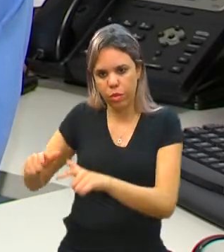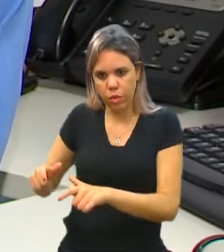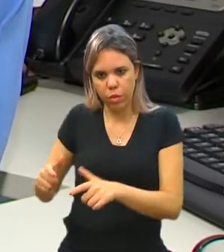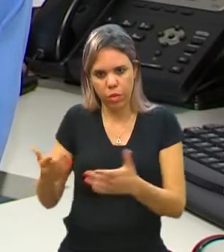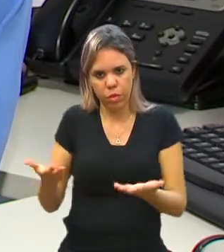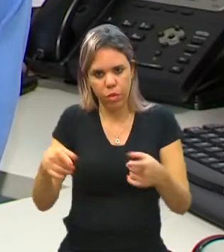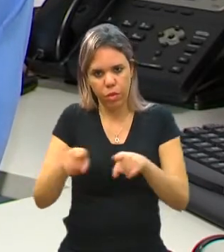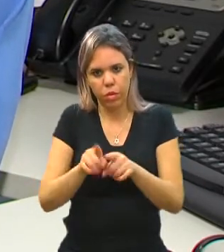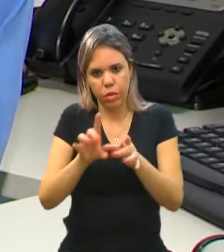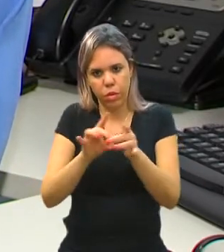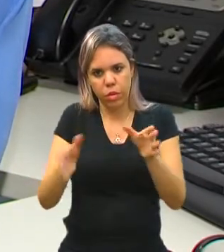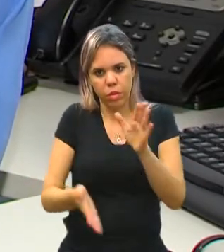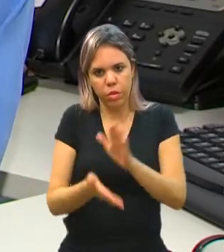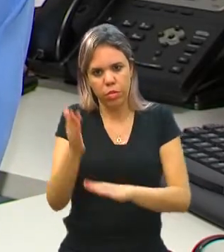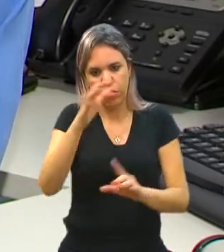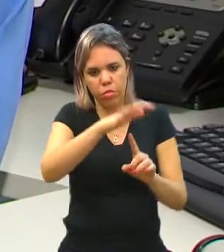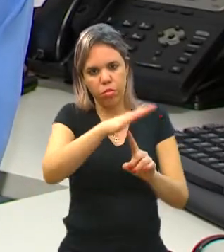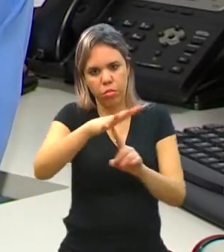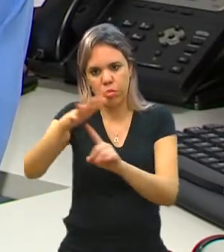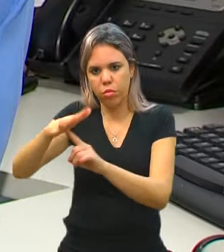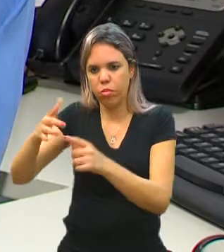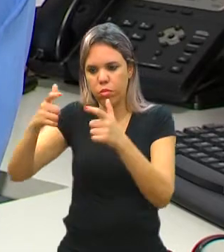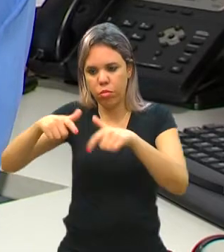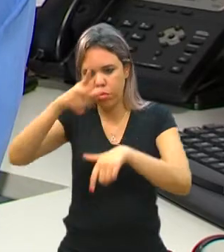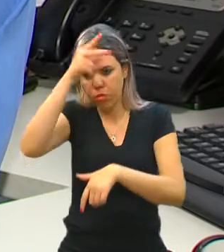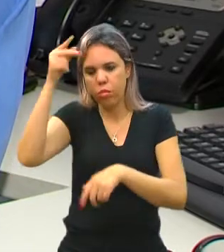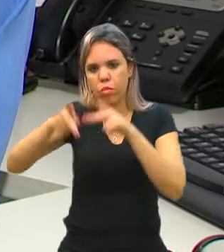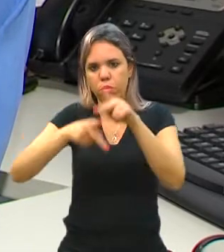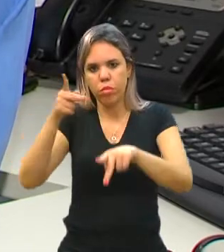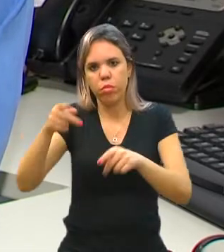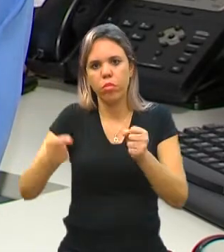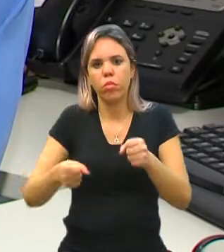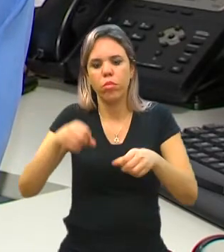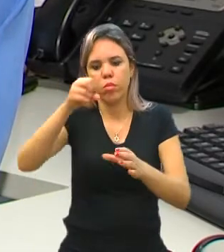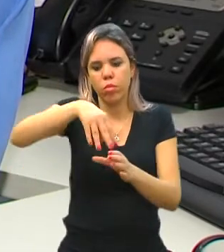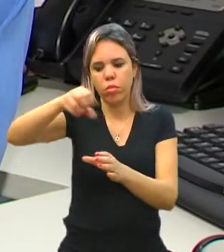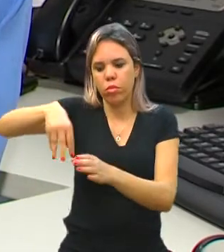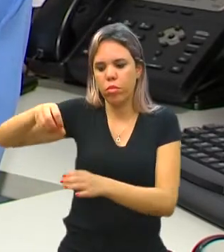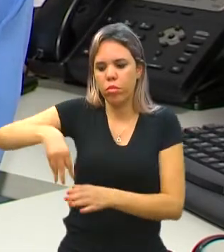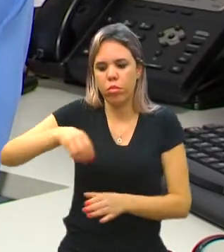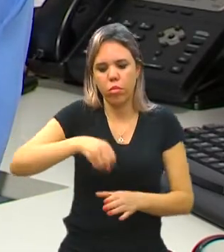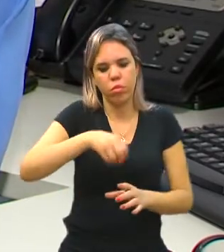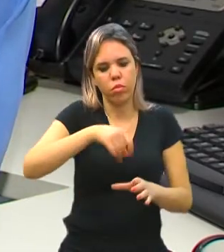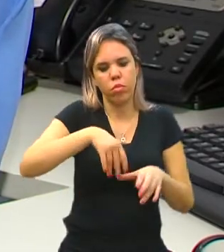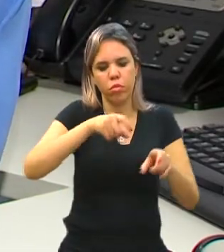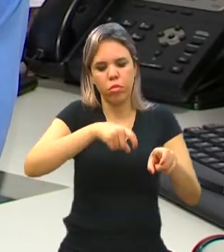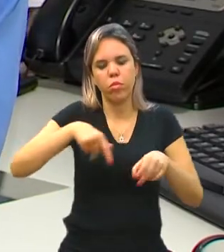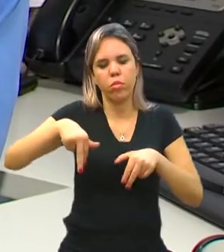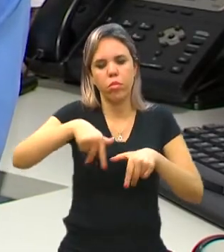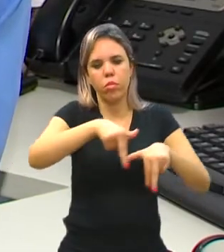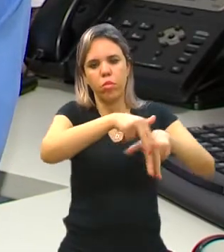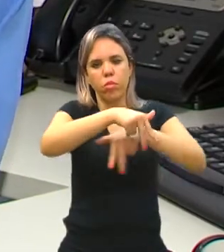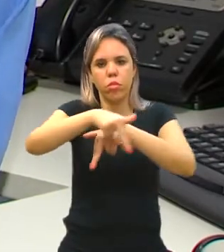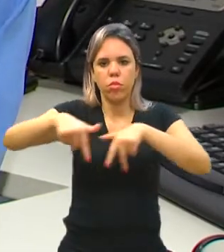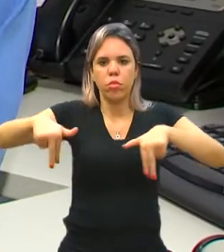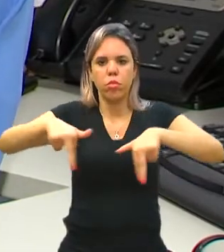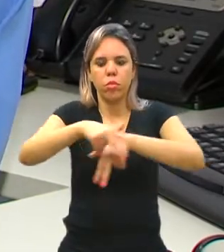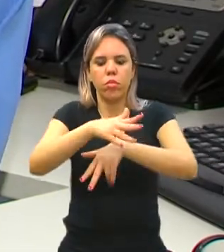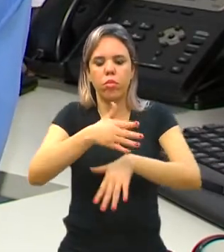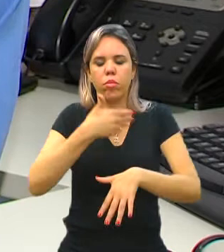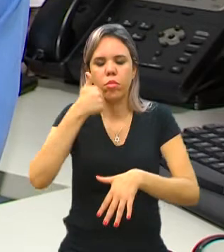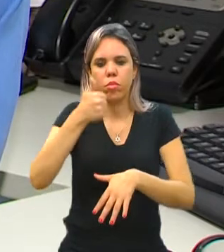e aí também libera as Praças áreas públicas para as pessoas poderem implantar a ganhar né